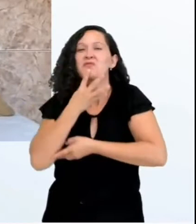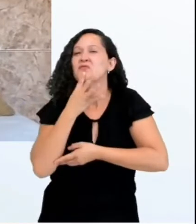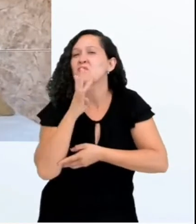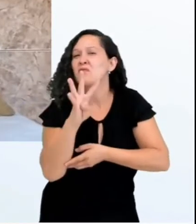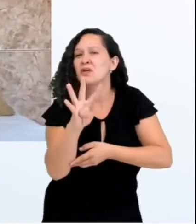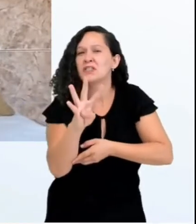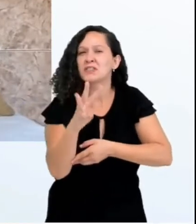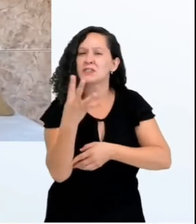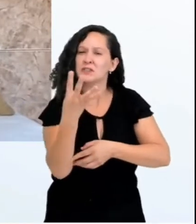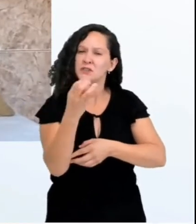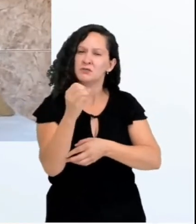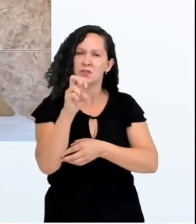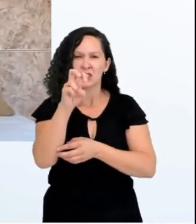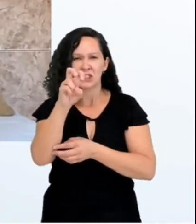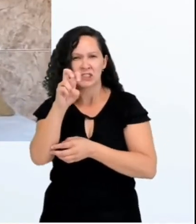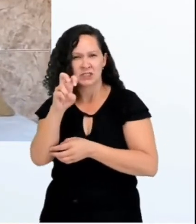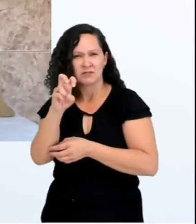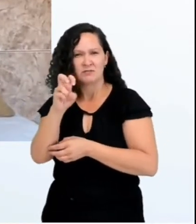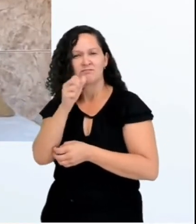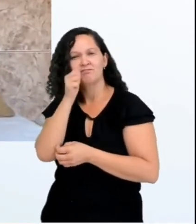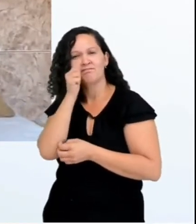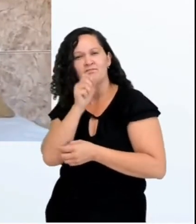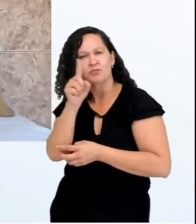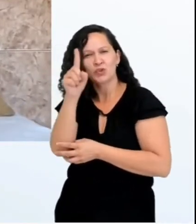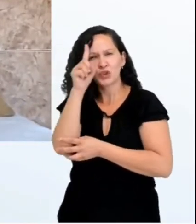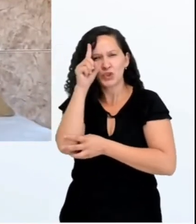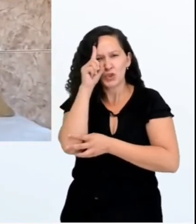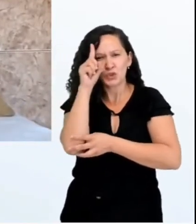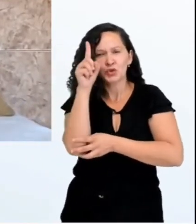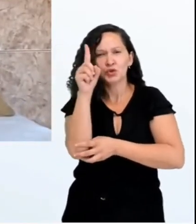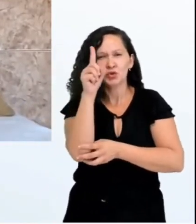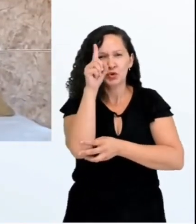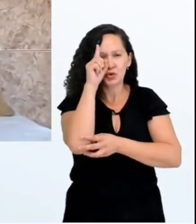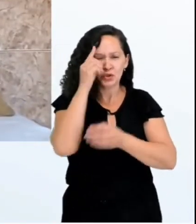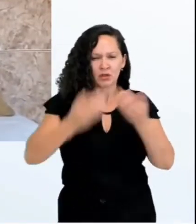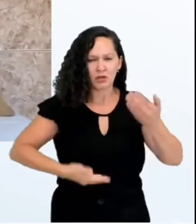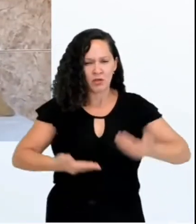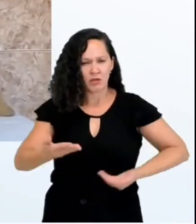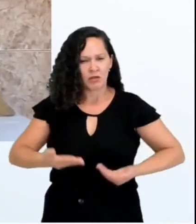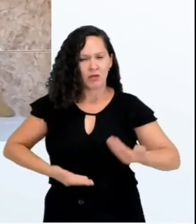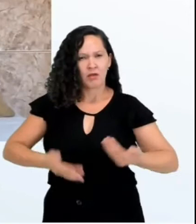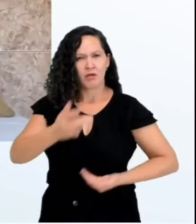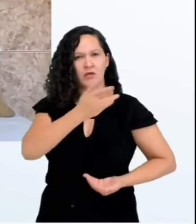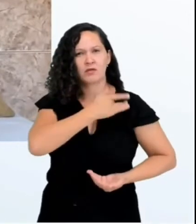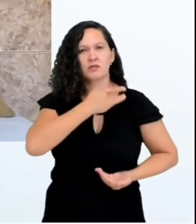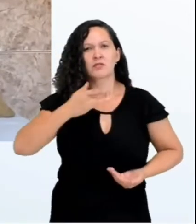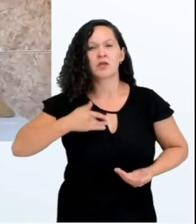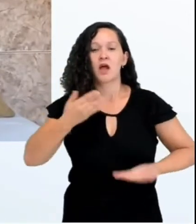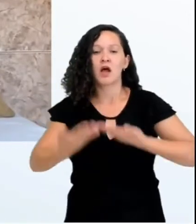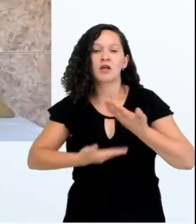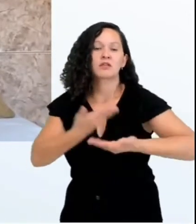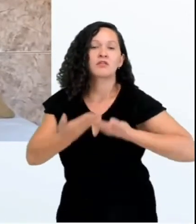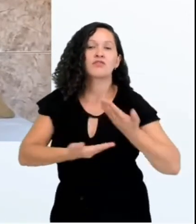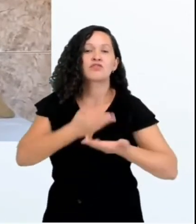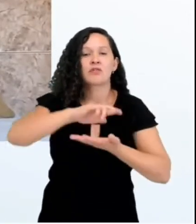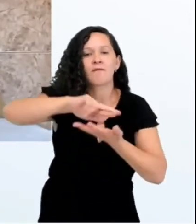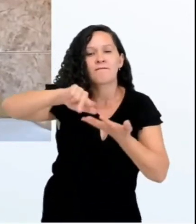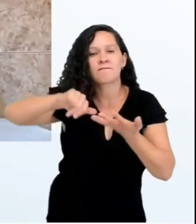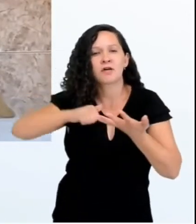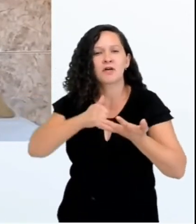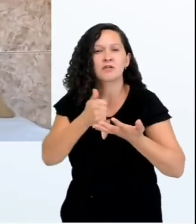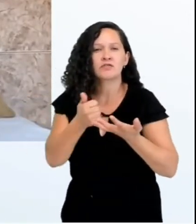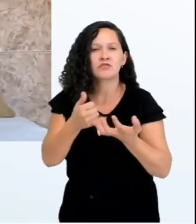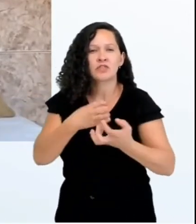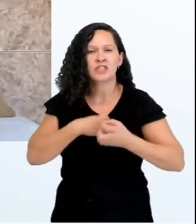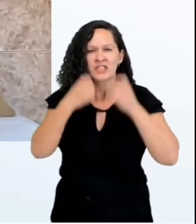desconhecidos. 405 mulheres por dia em serviços de saúde são atendidas por diversos